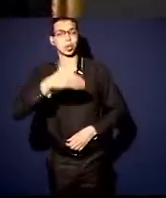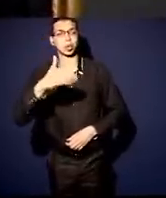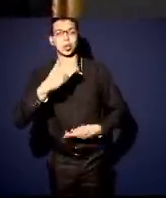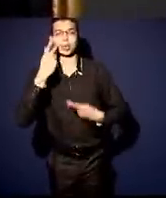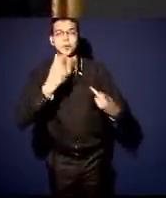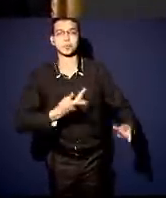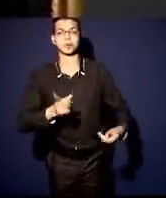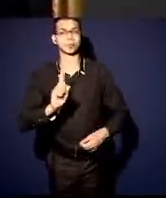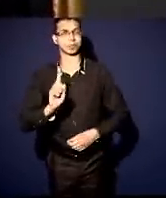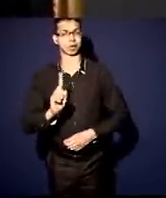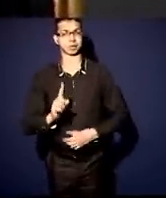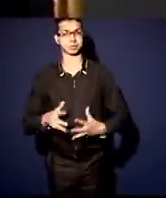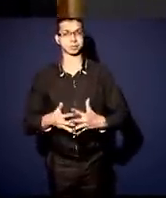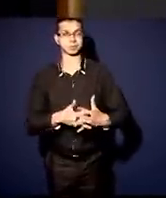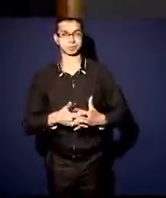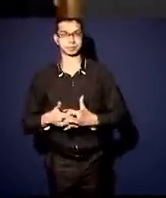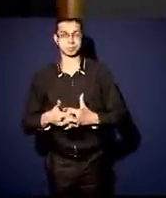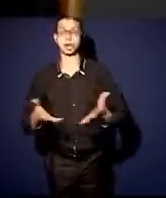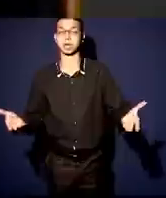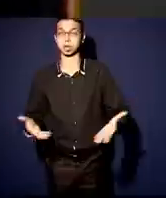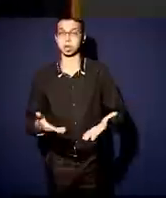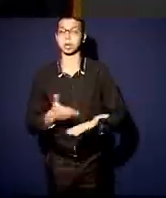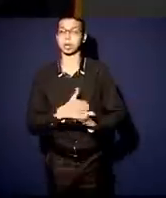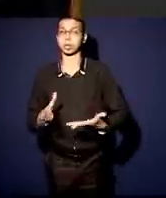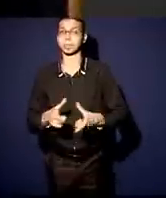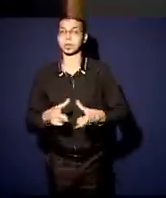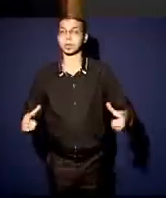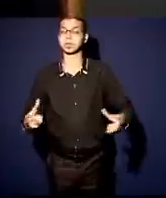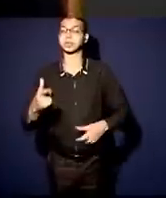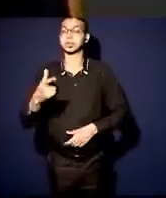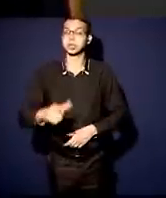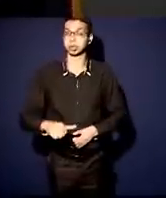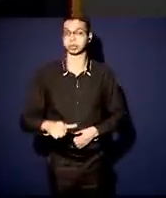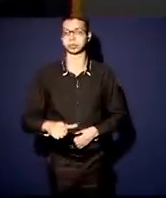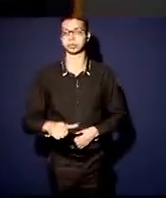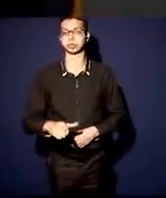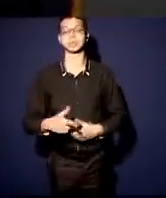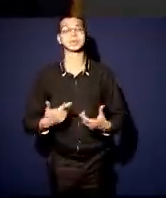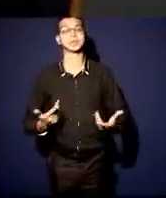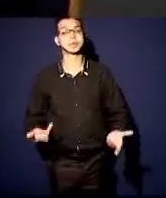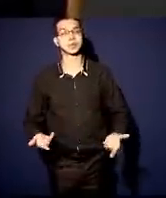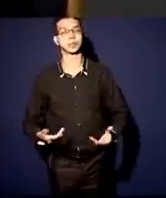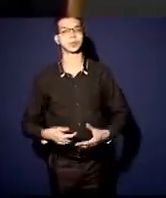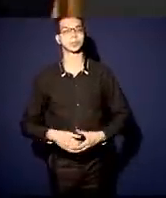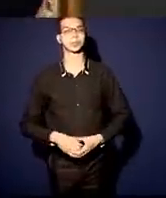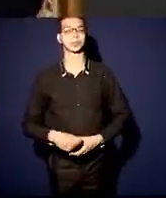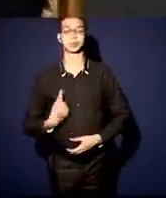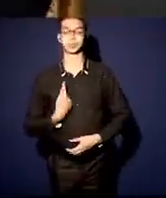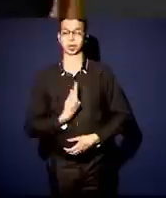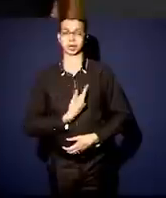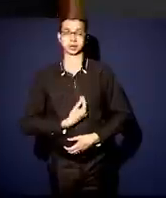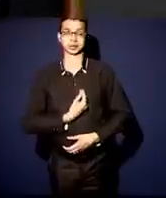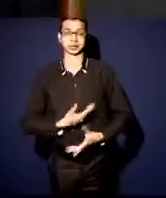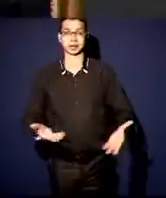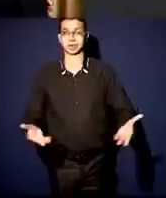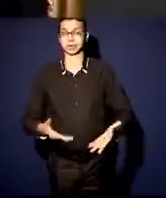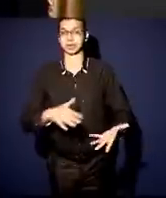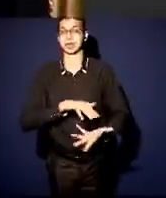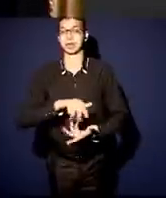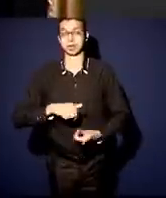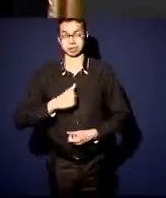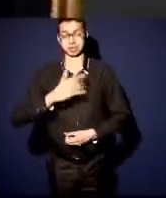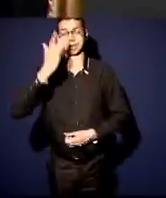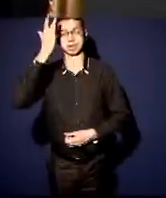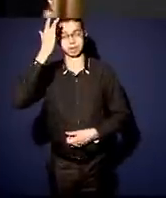grandes de salário. Então, assim, esse é o mundo que a gente está. Né? Quer dizer, eu acho que é uma mudança